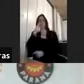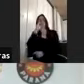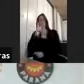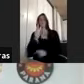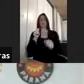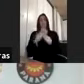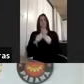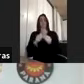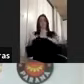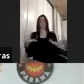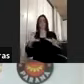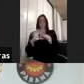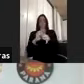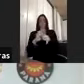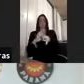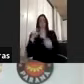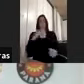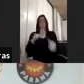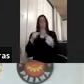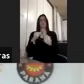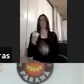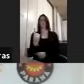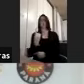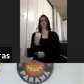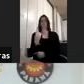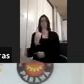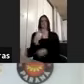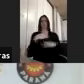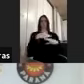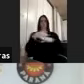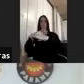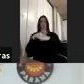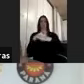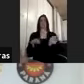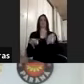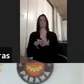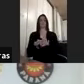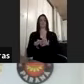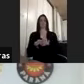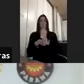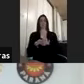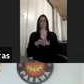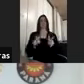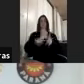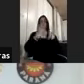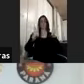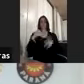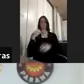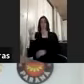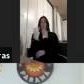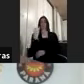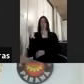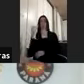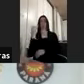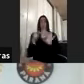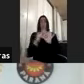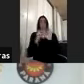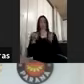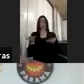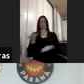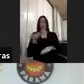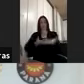unem para o objetivo comum. Outra coisa importantíssima na live de hoje, na abertura aqui, a entrevista